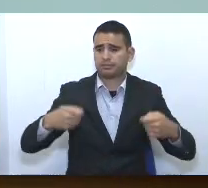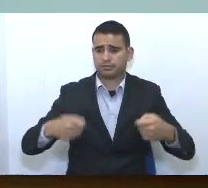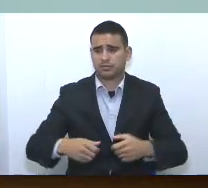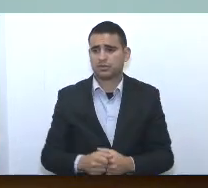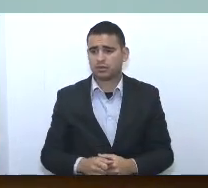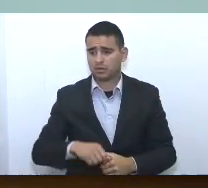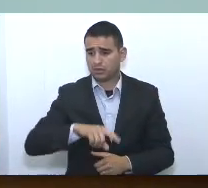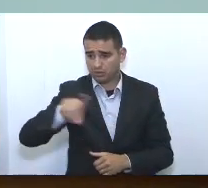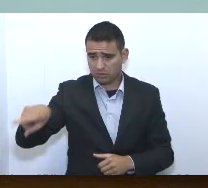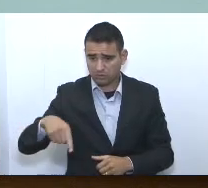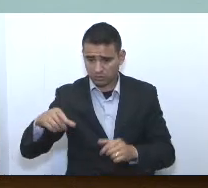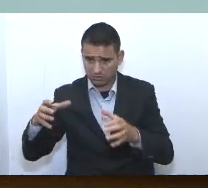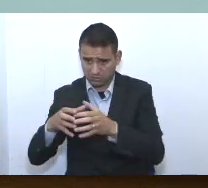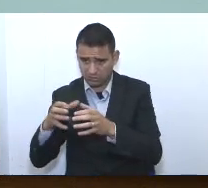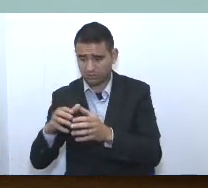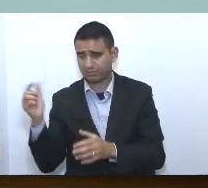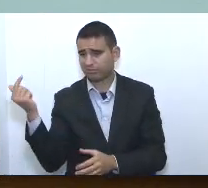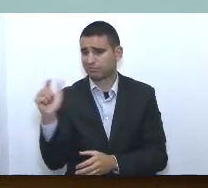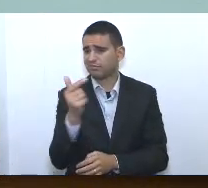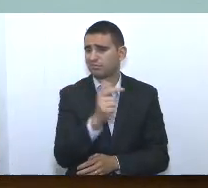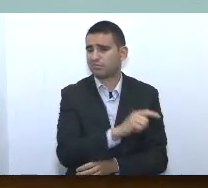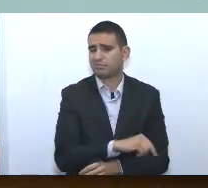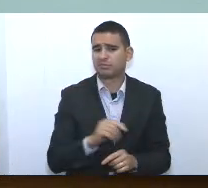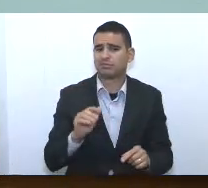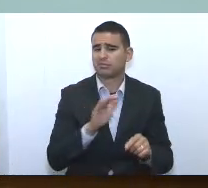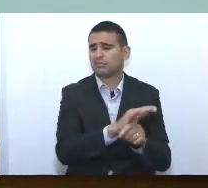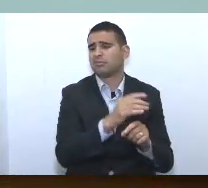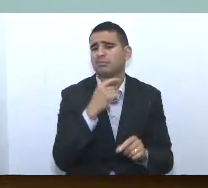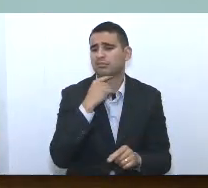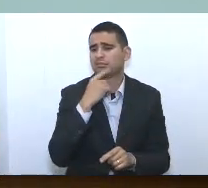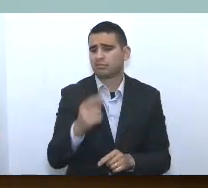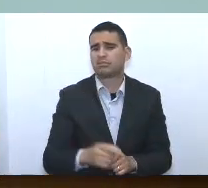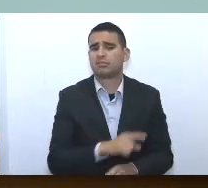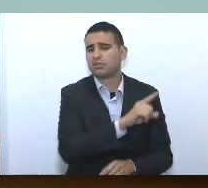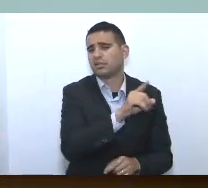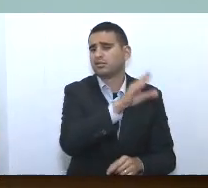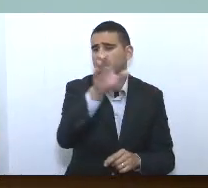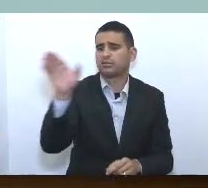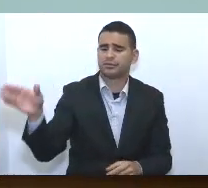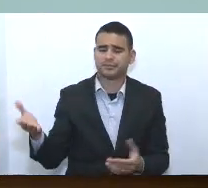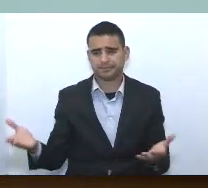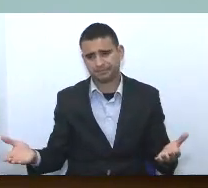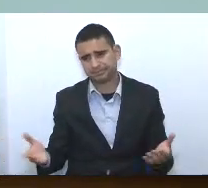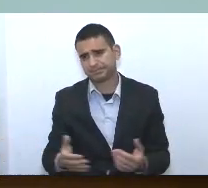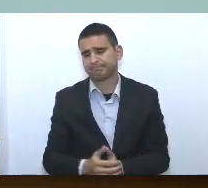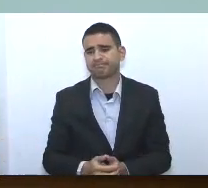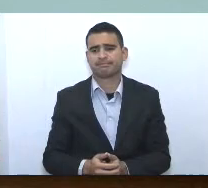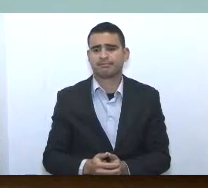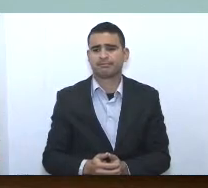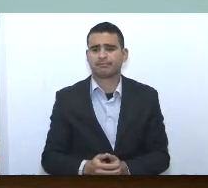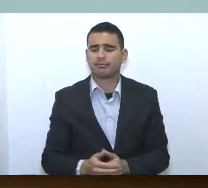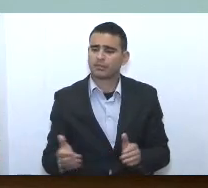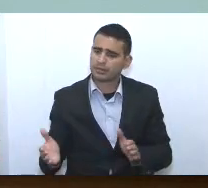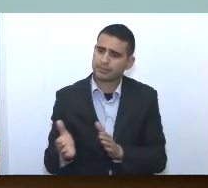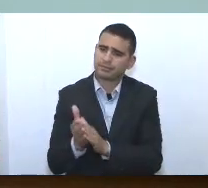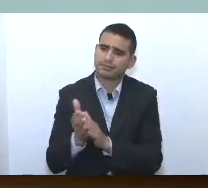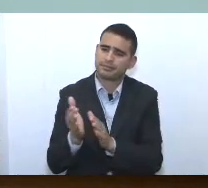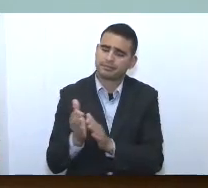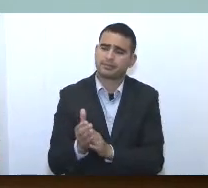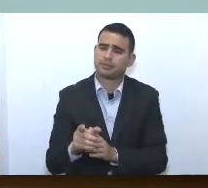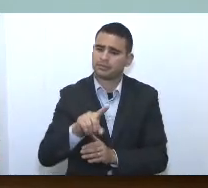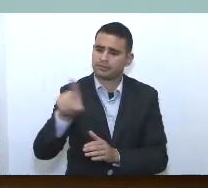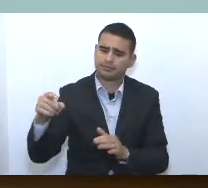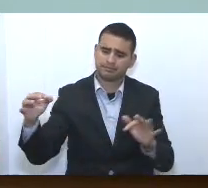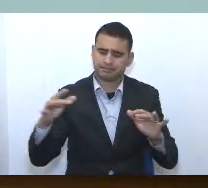ainda no nosso governo um canal que possa receber toda essa demanda. No mais, parabéns pela participação